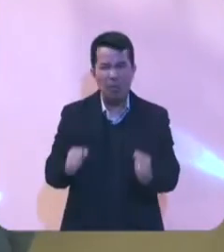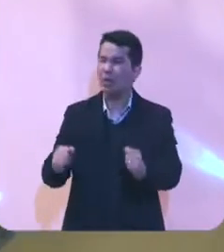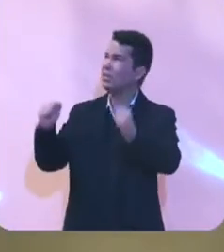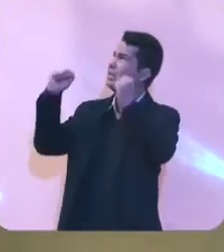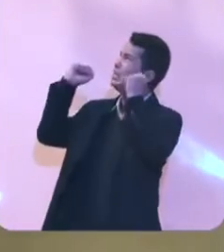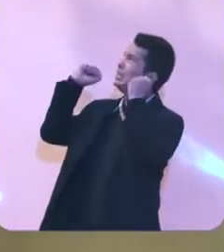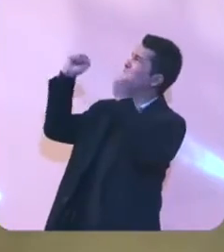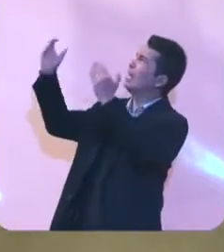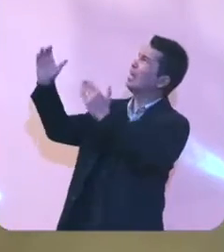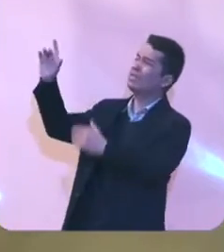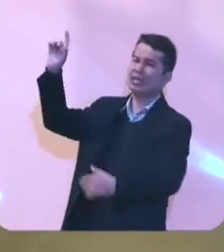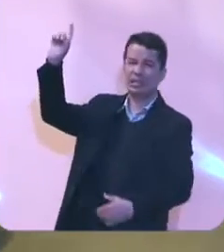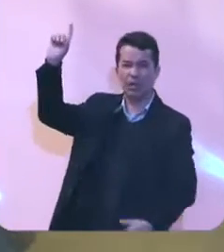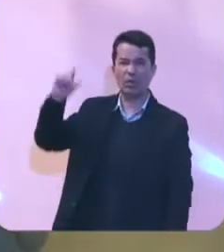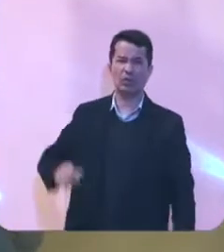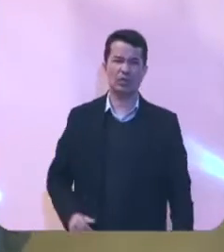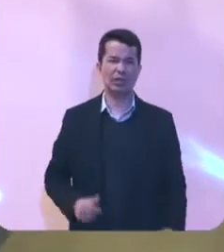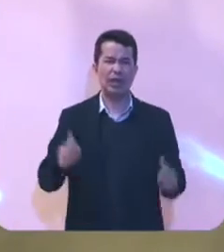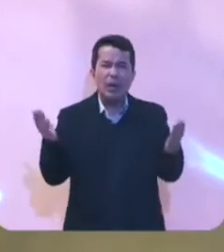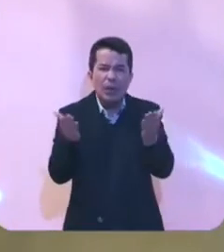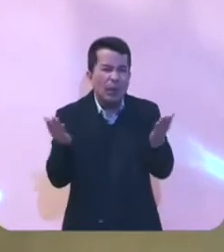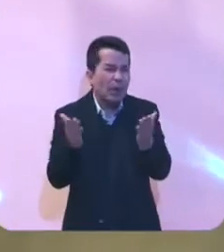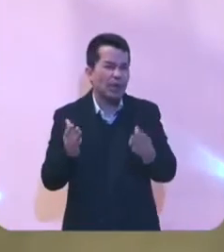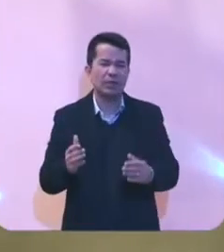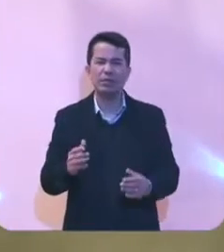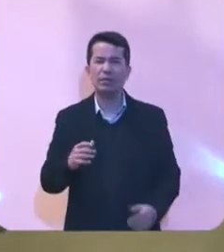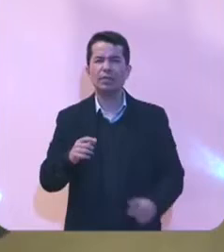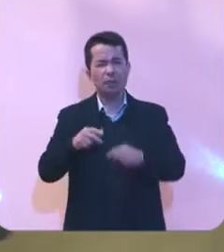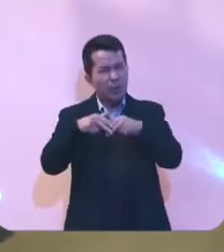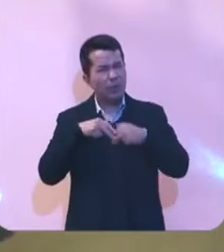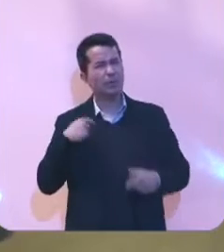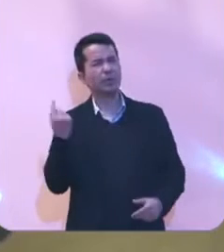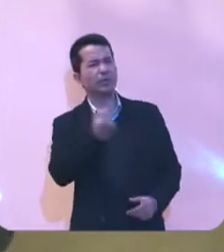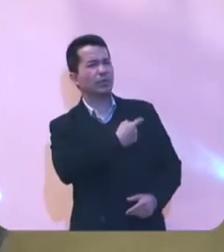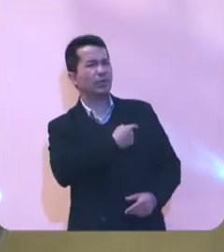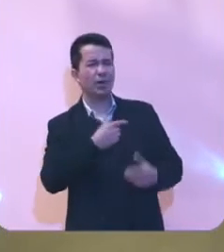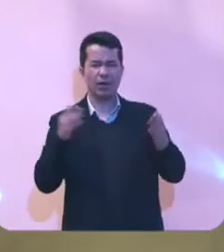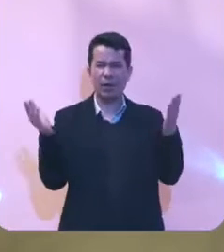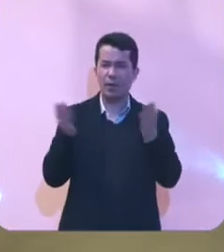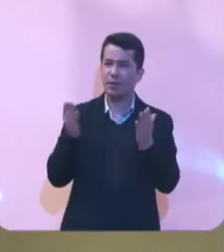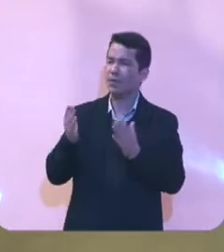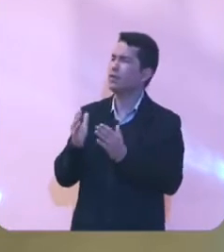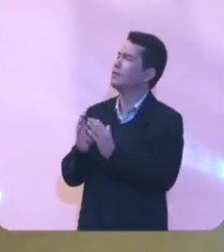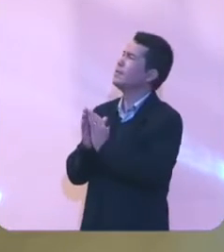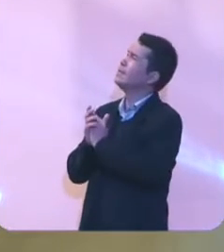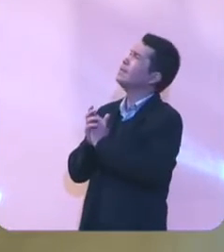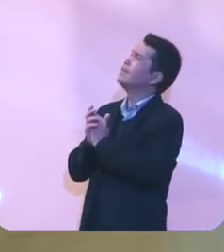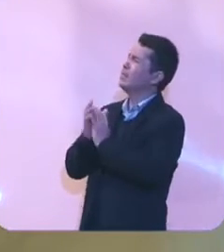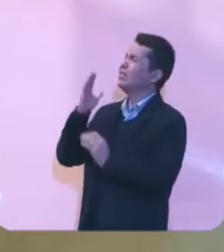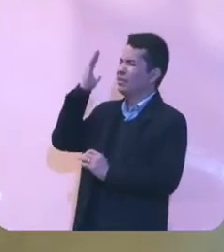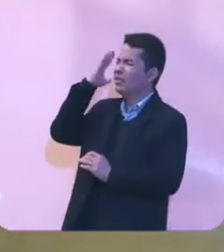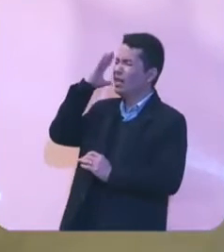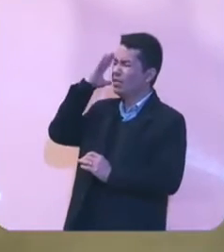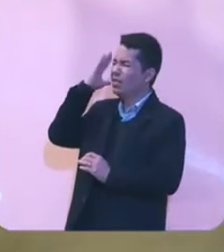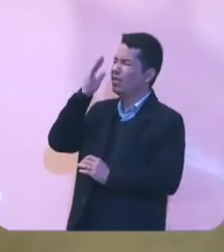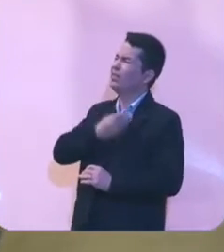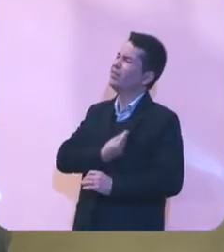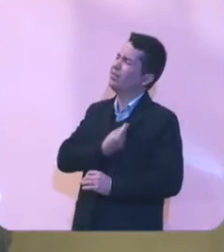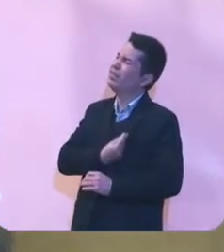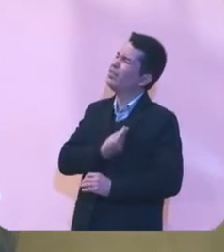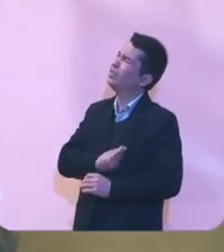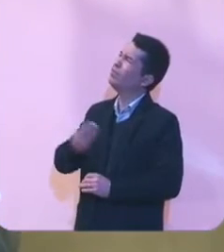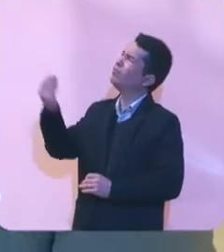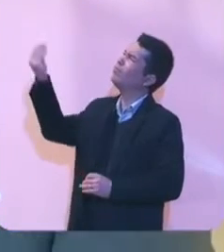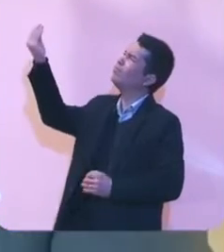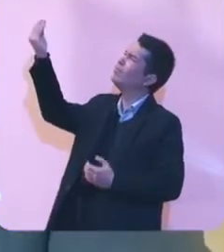está dizendo: olha, Senhor, eu entendo isso, por isso aceita a nossa consagração, aceita